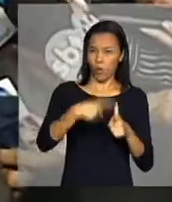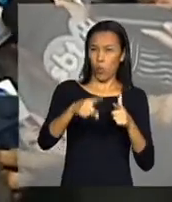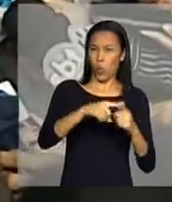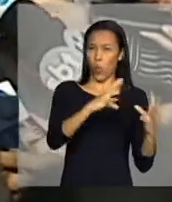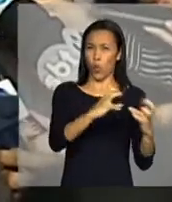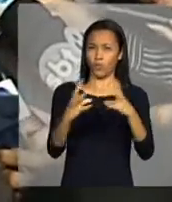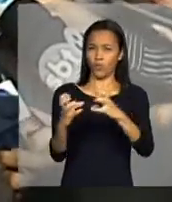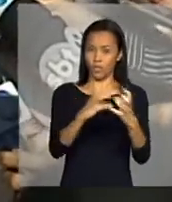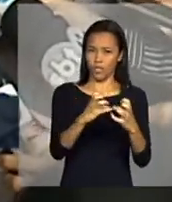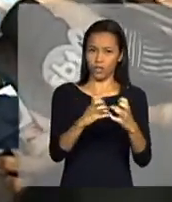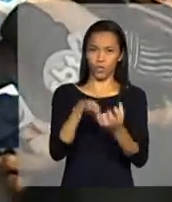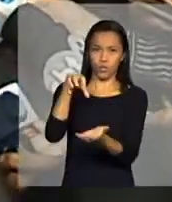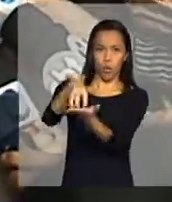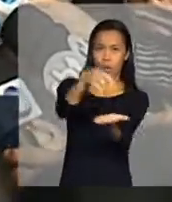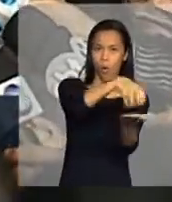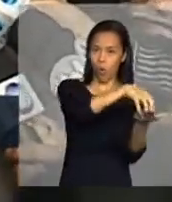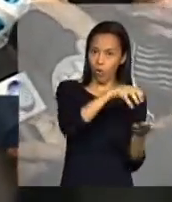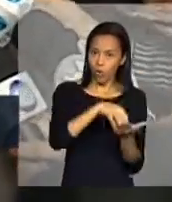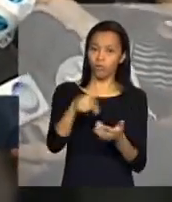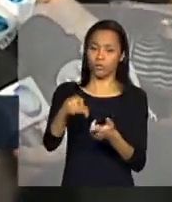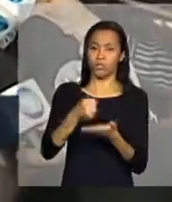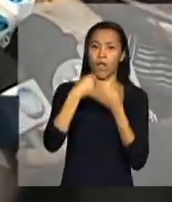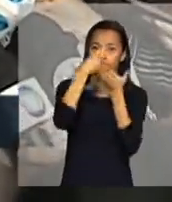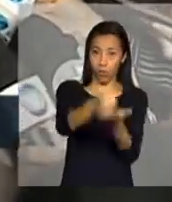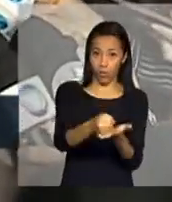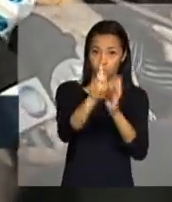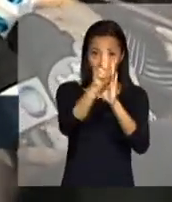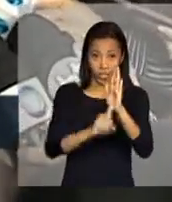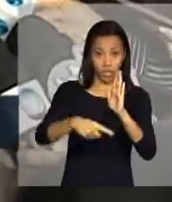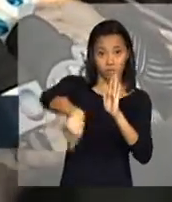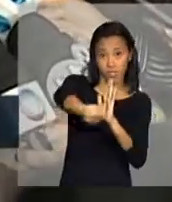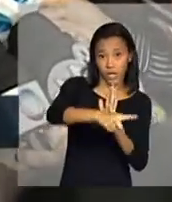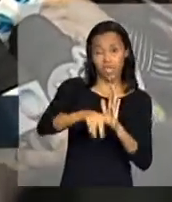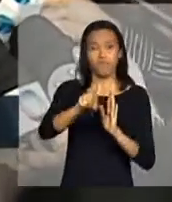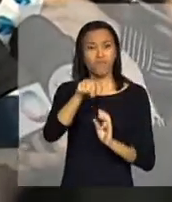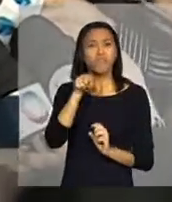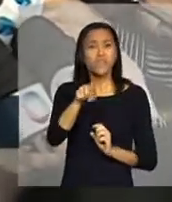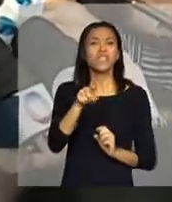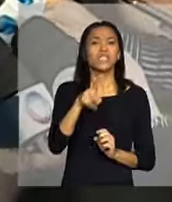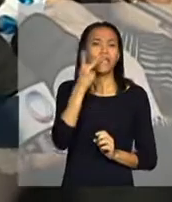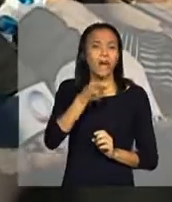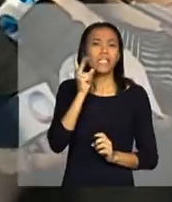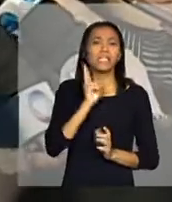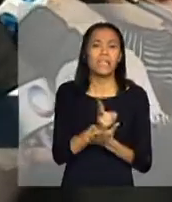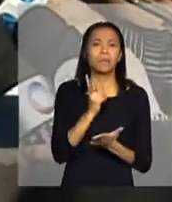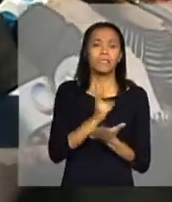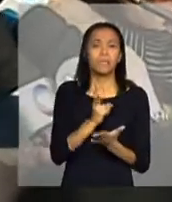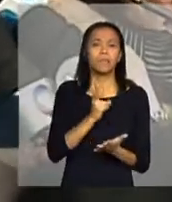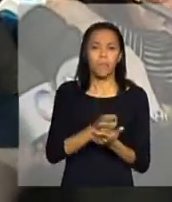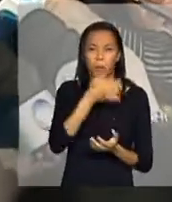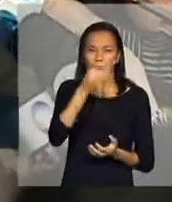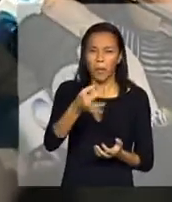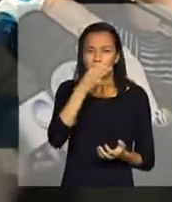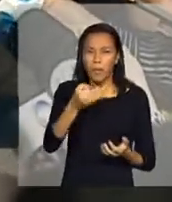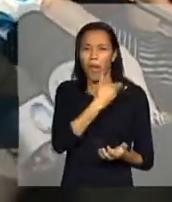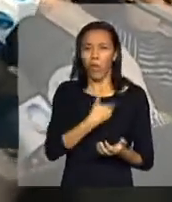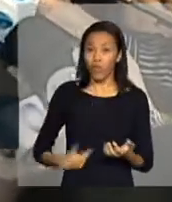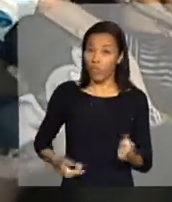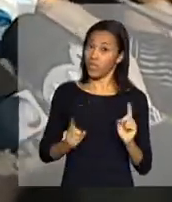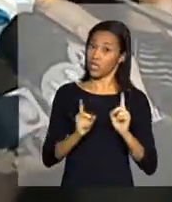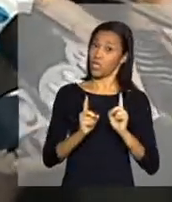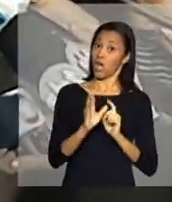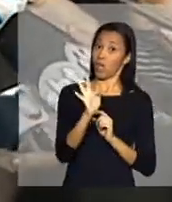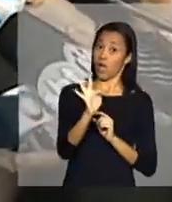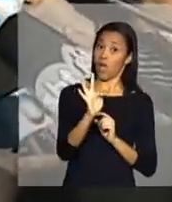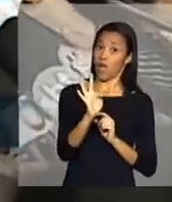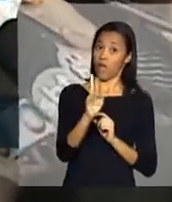que dá a palavra final sobre a homologação e a demarcação de terras indígenas? O senhor está enfatizando o tempo todo a crítica ao governo, né? E não à FUNAI. Veja,